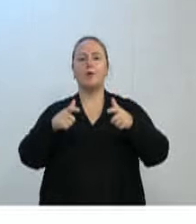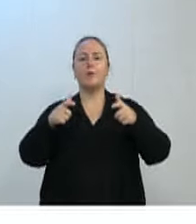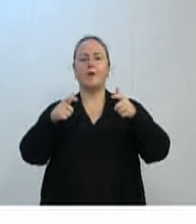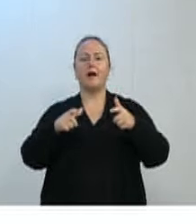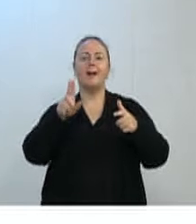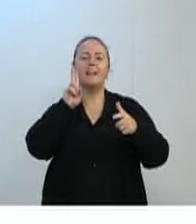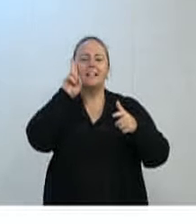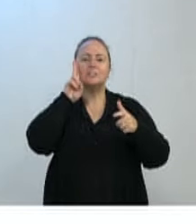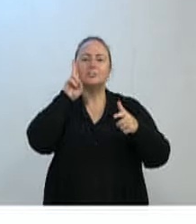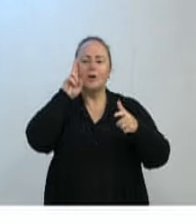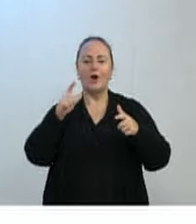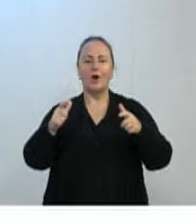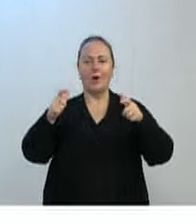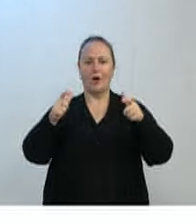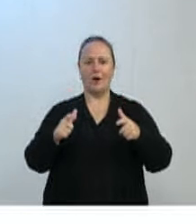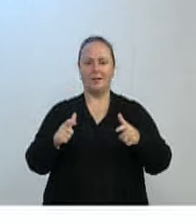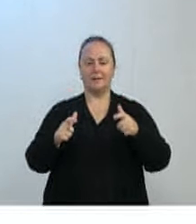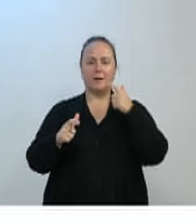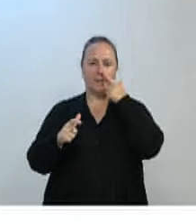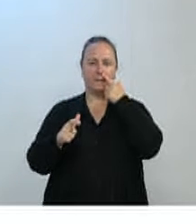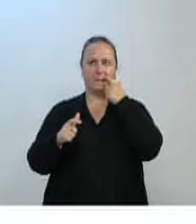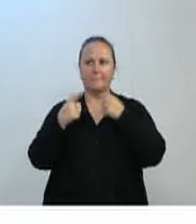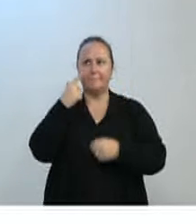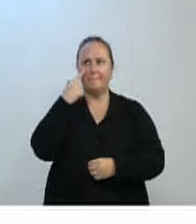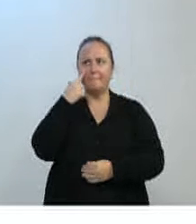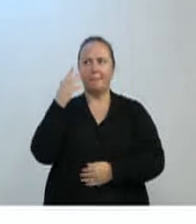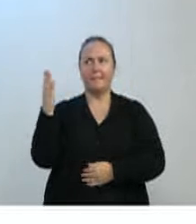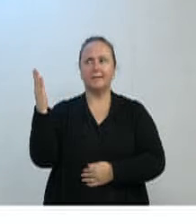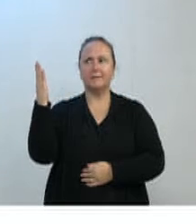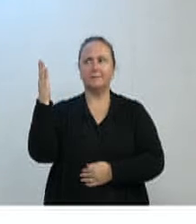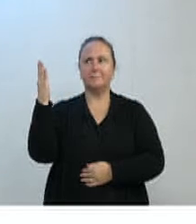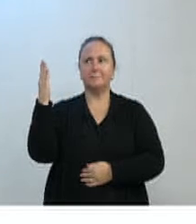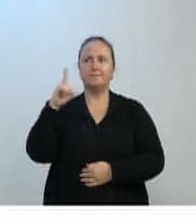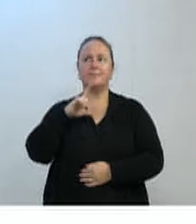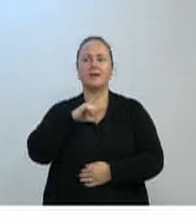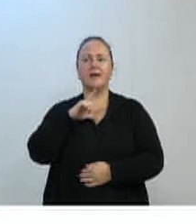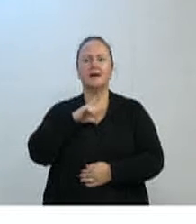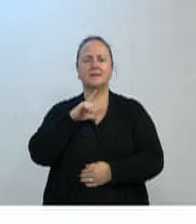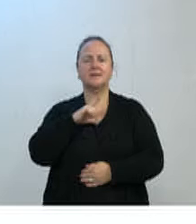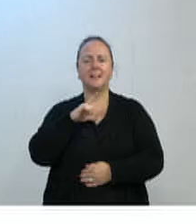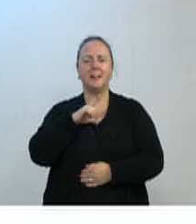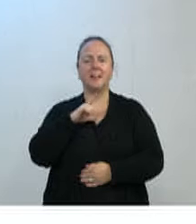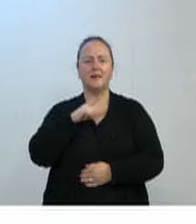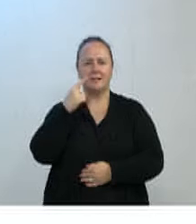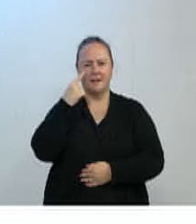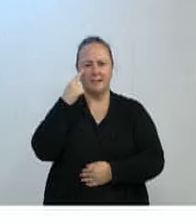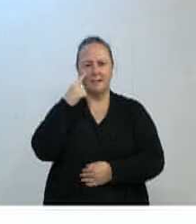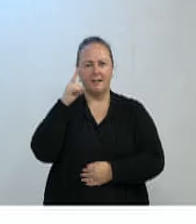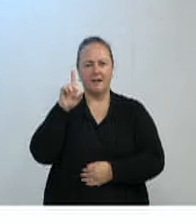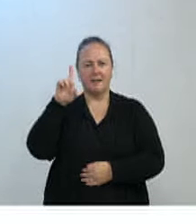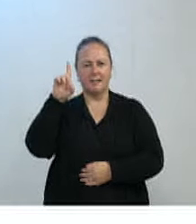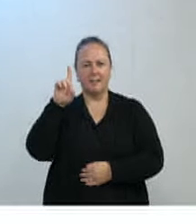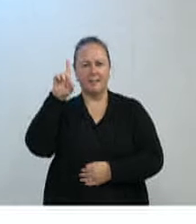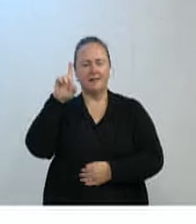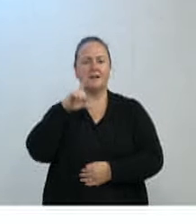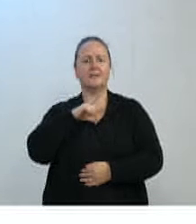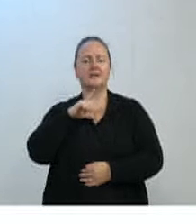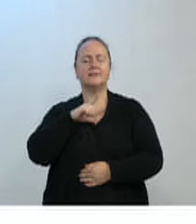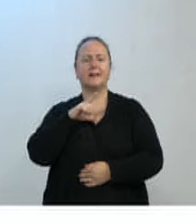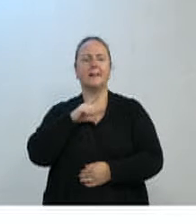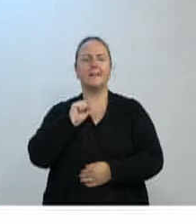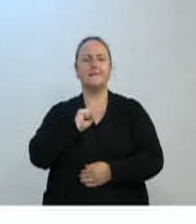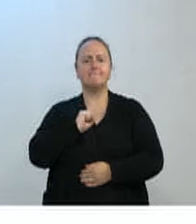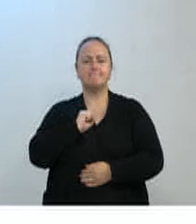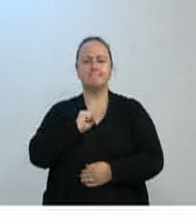No canto superior direito, os senhores podem ver ali que tem uma quantidade bastante